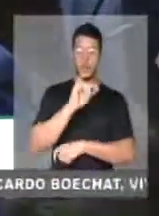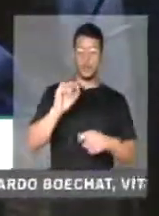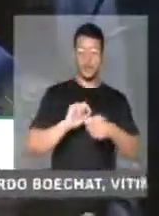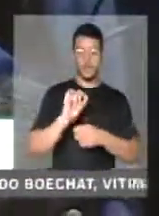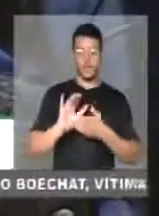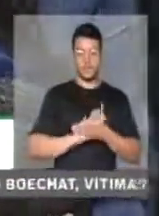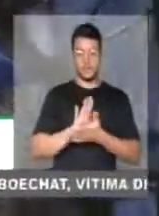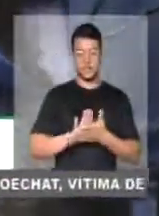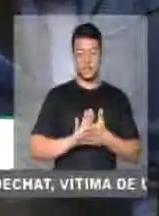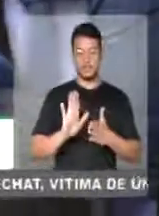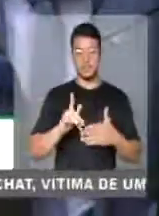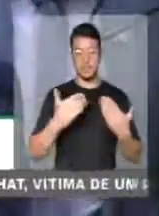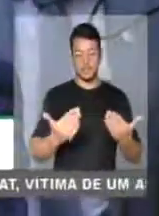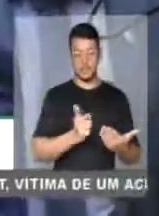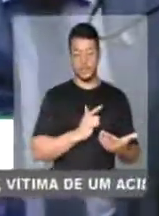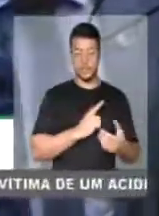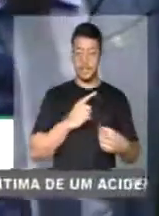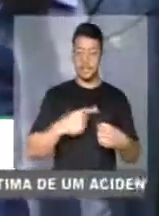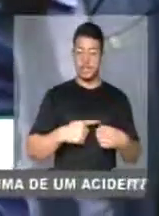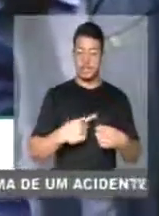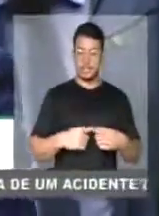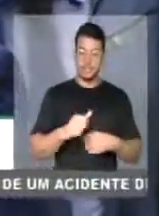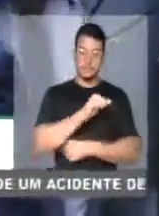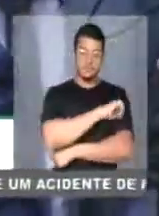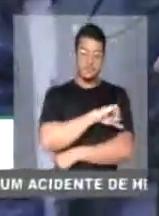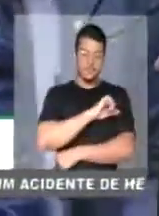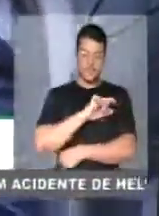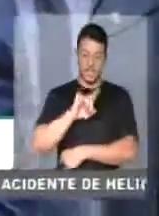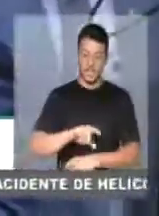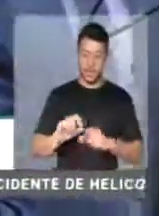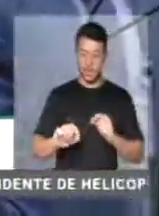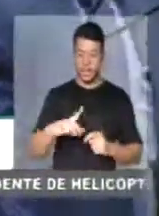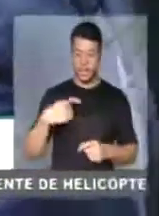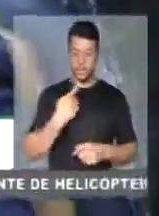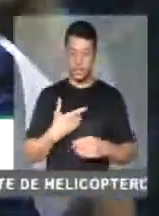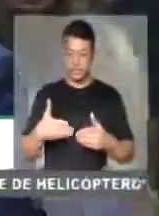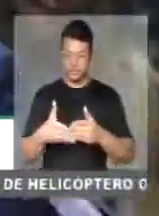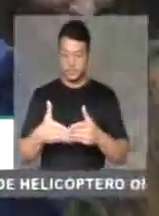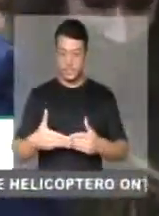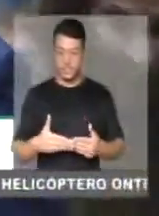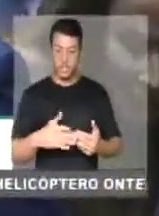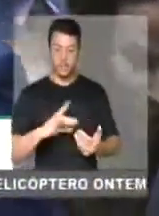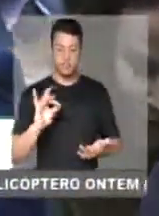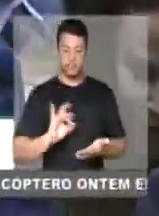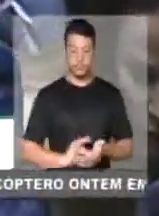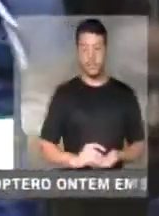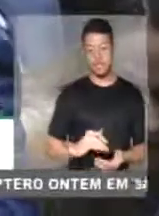Janeiro. Fica aqui o nosso apelo, a nossa exigência de que se cumpra a decisão